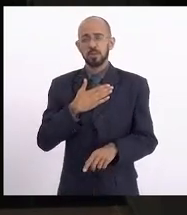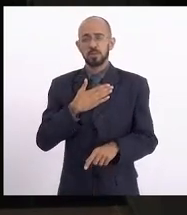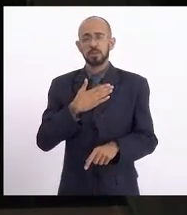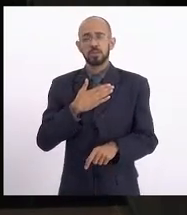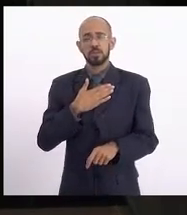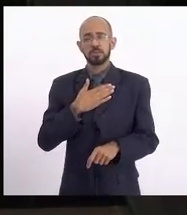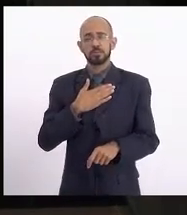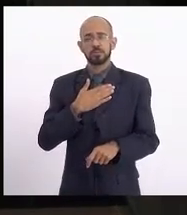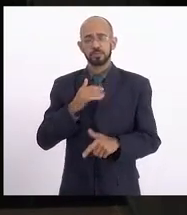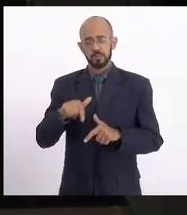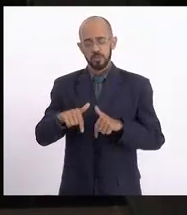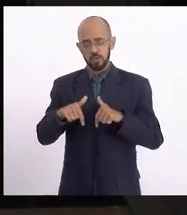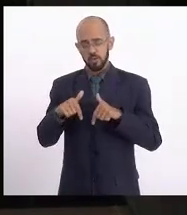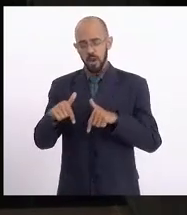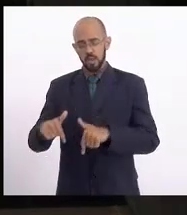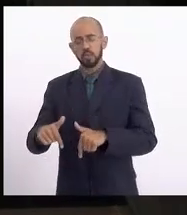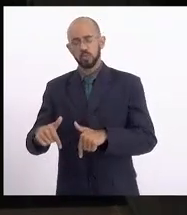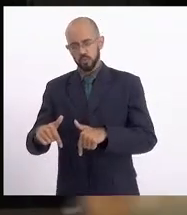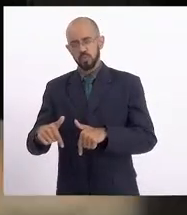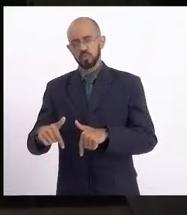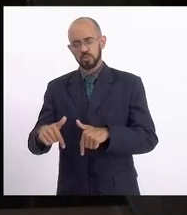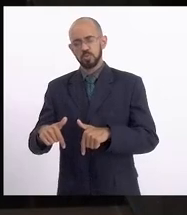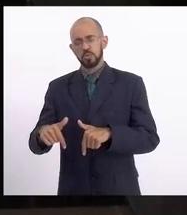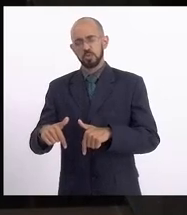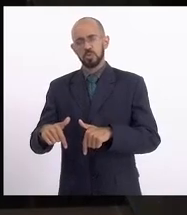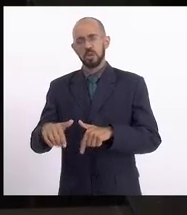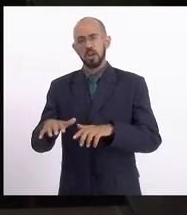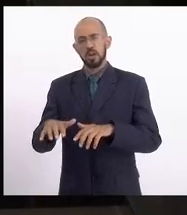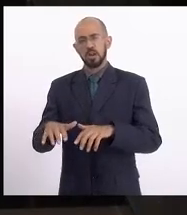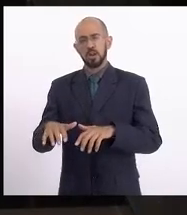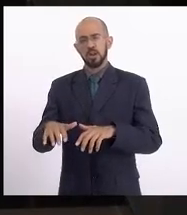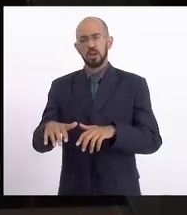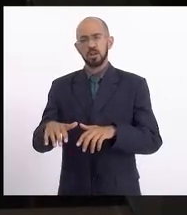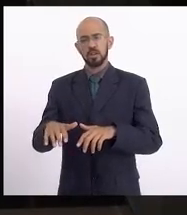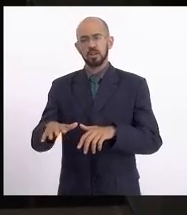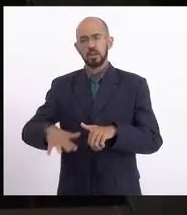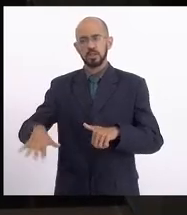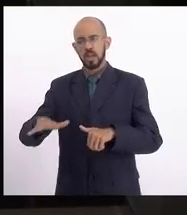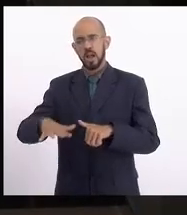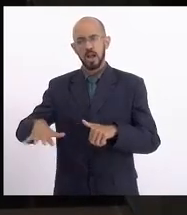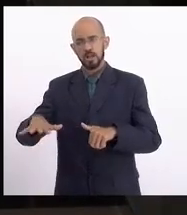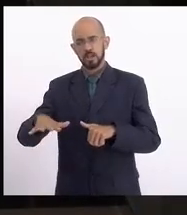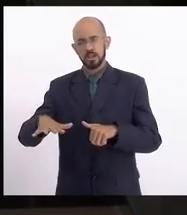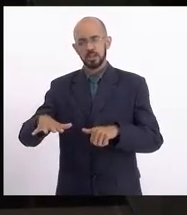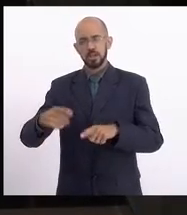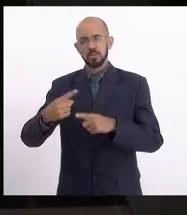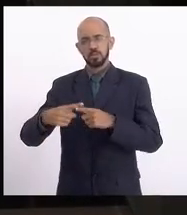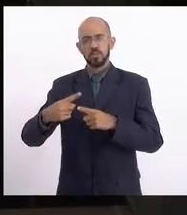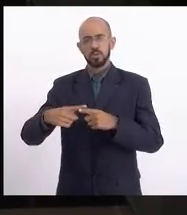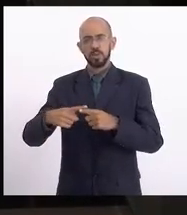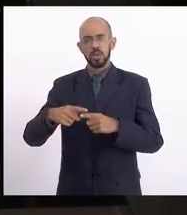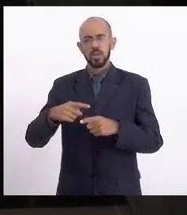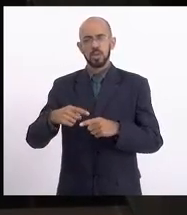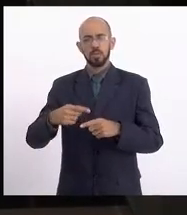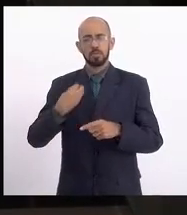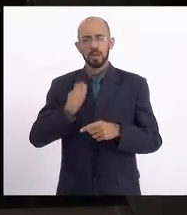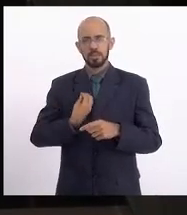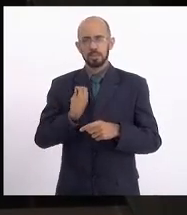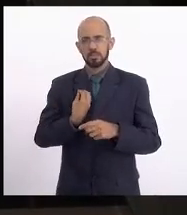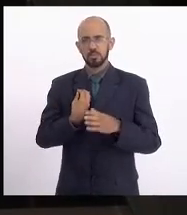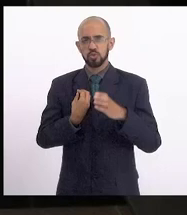tenho atuado muito nessa área, porque faço parte de duas comissões